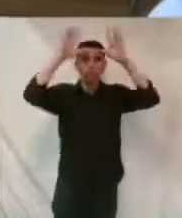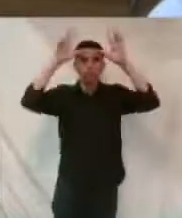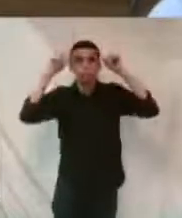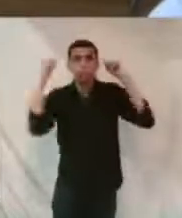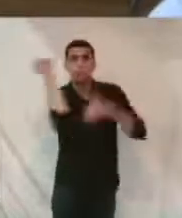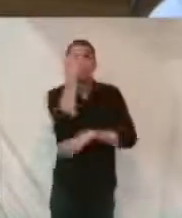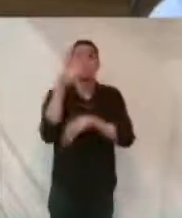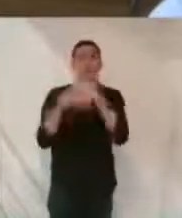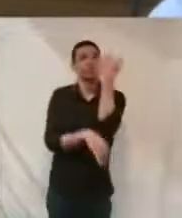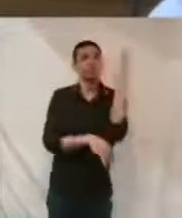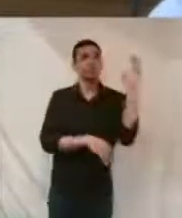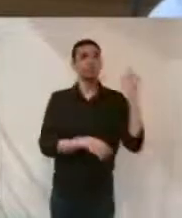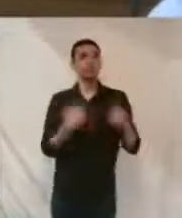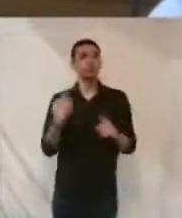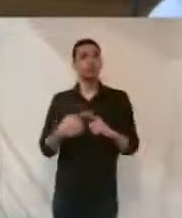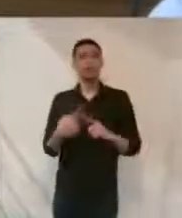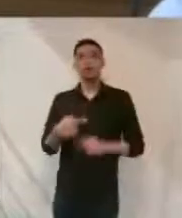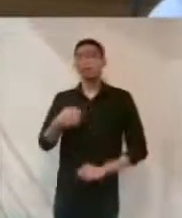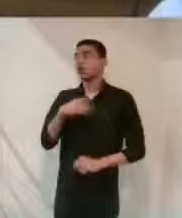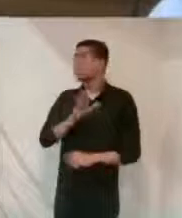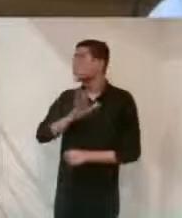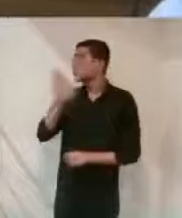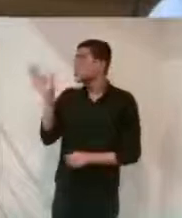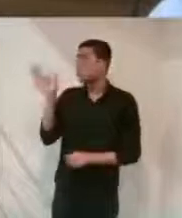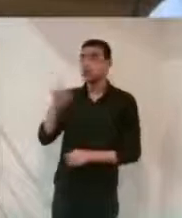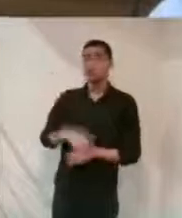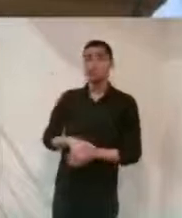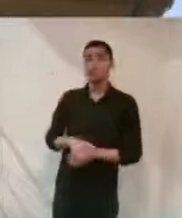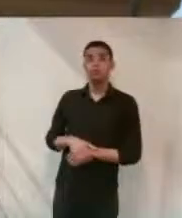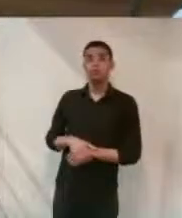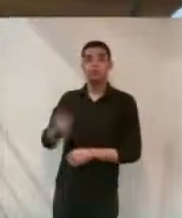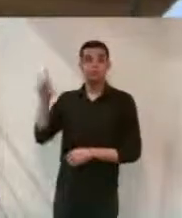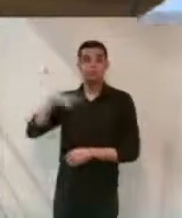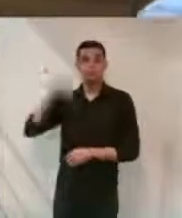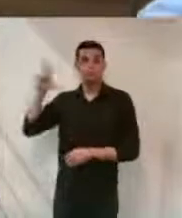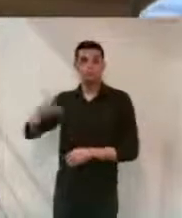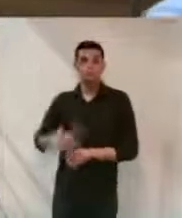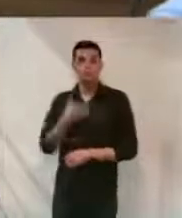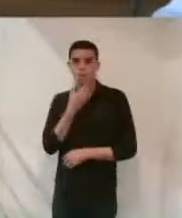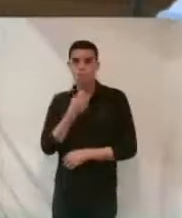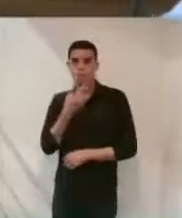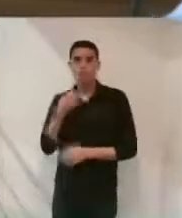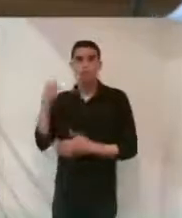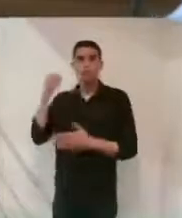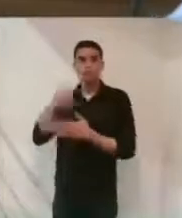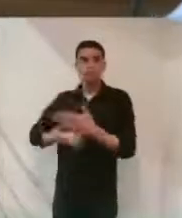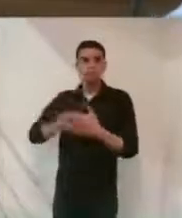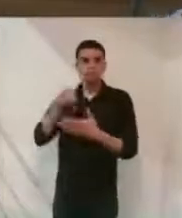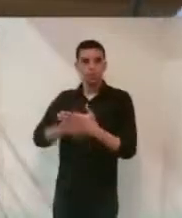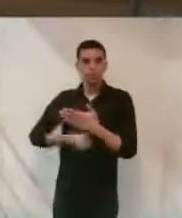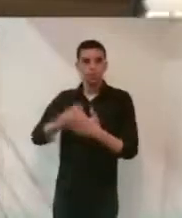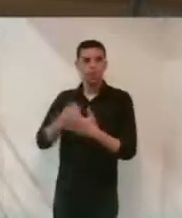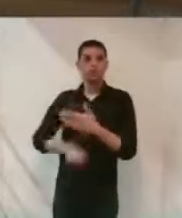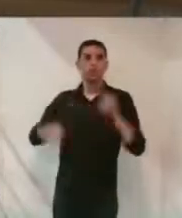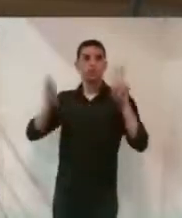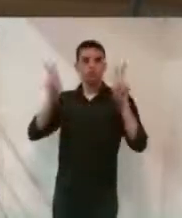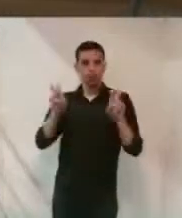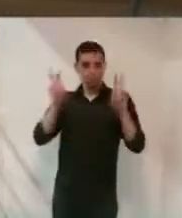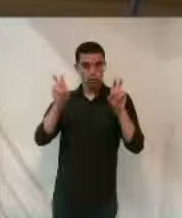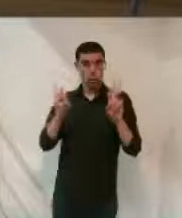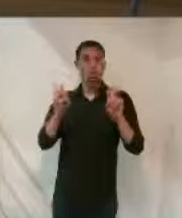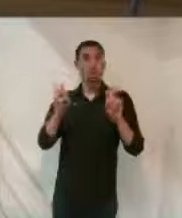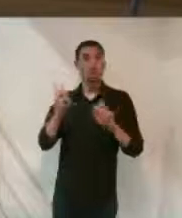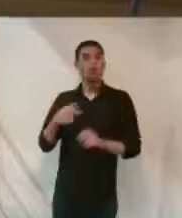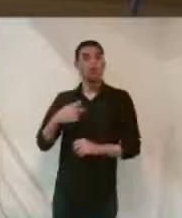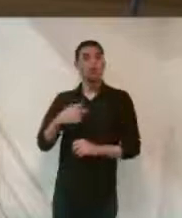em Lisboa pelo conselheiro Júlio Pinheiro, um grande escritor, um grande defensor desse tema, onde